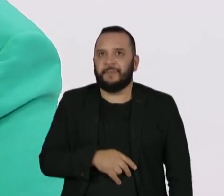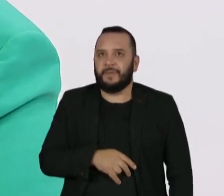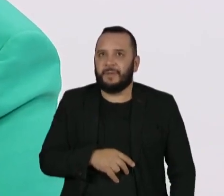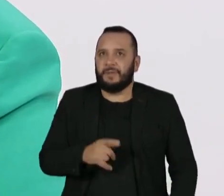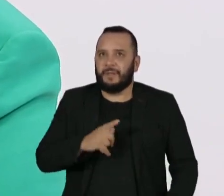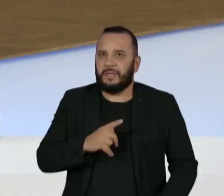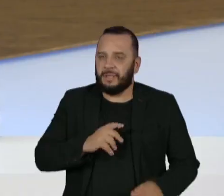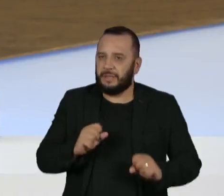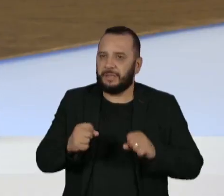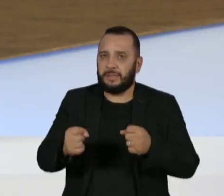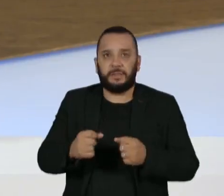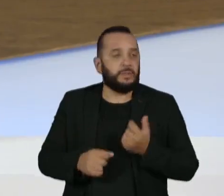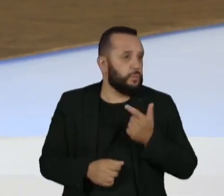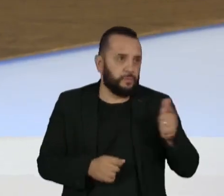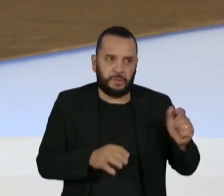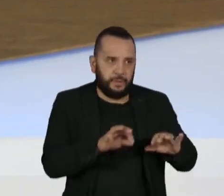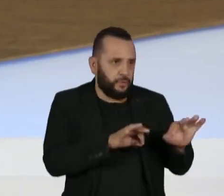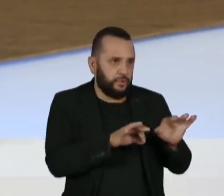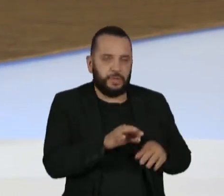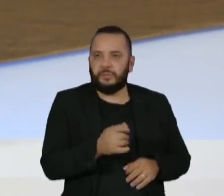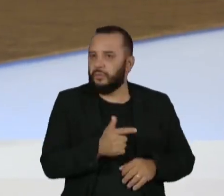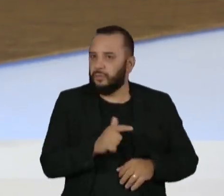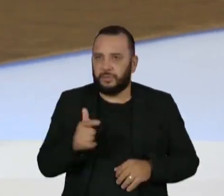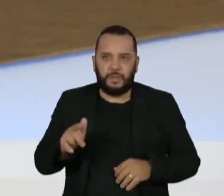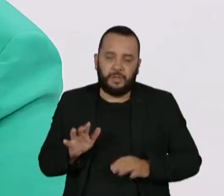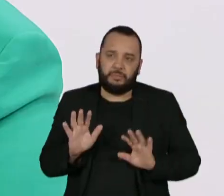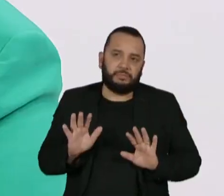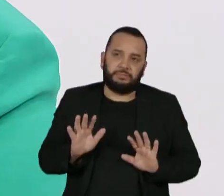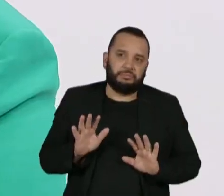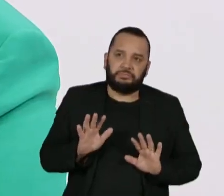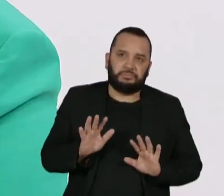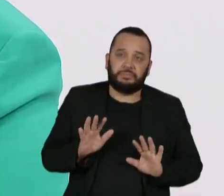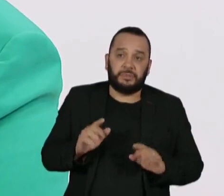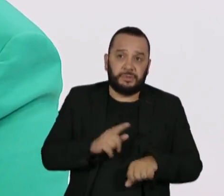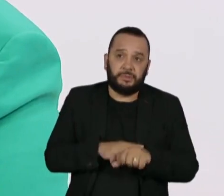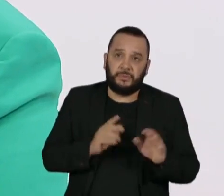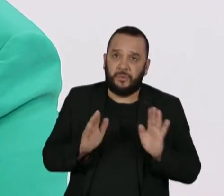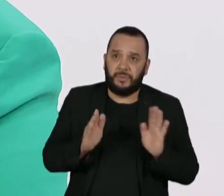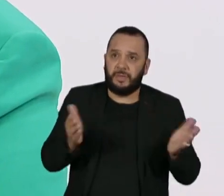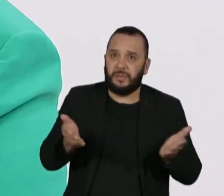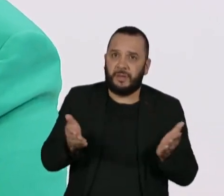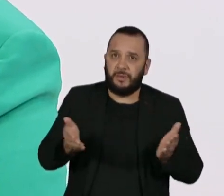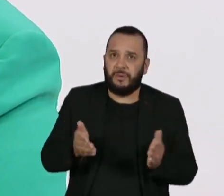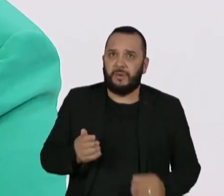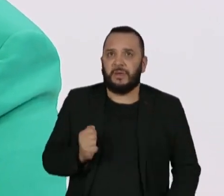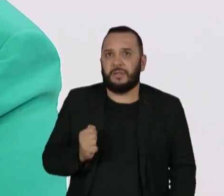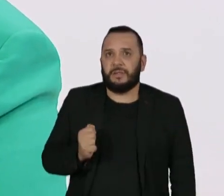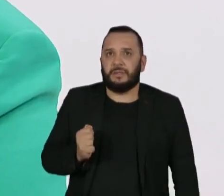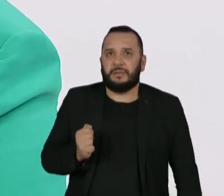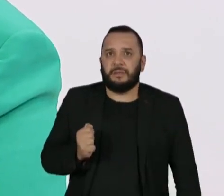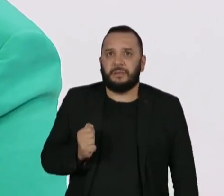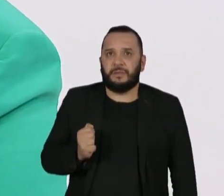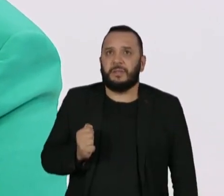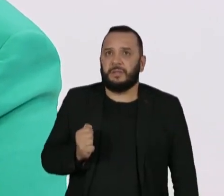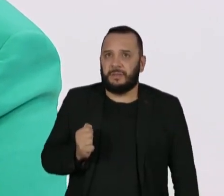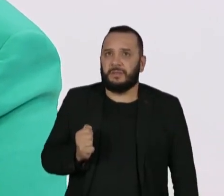muita coisa. Não está no projeto, coisa, então. Né? Não está. Eu creio que nesse momento